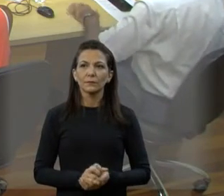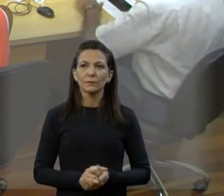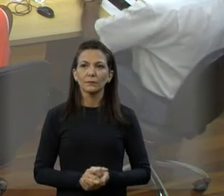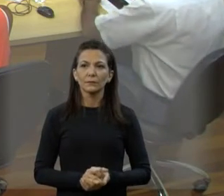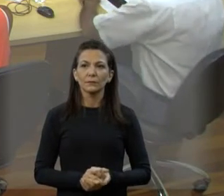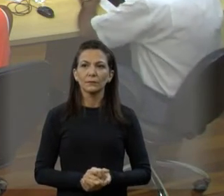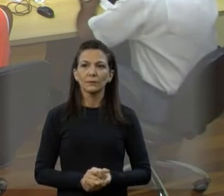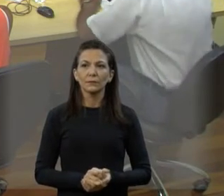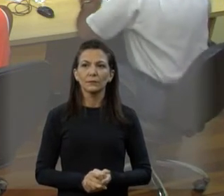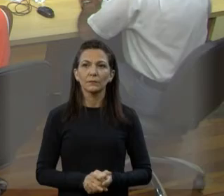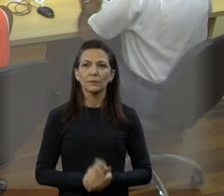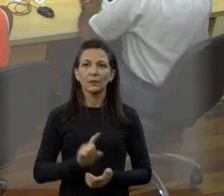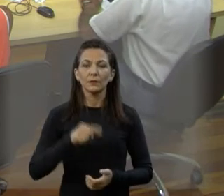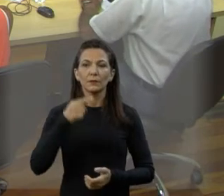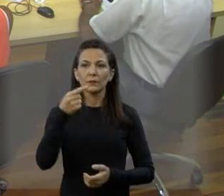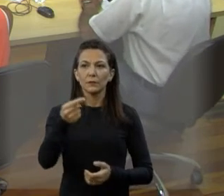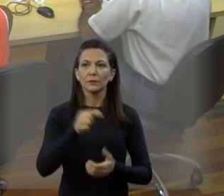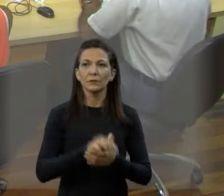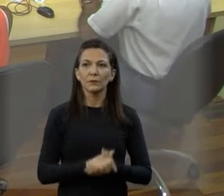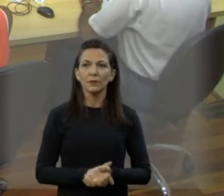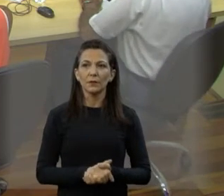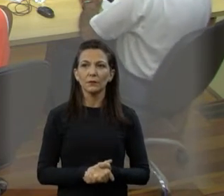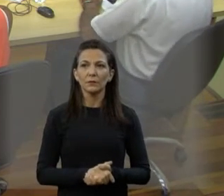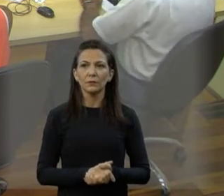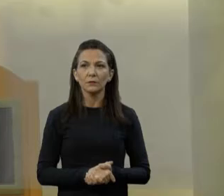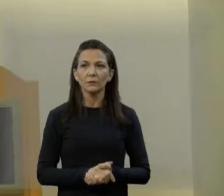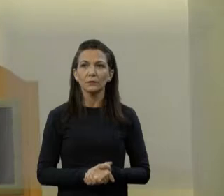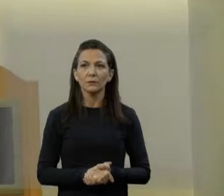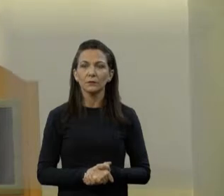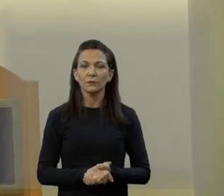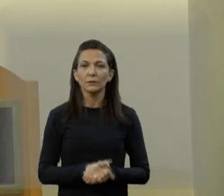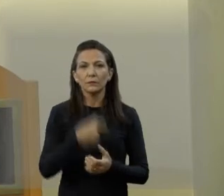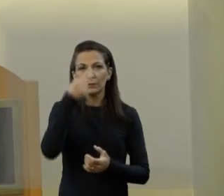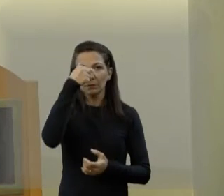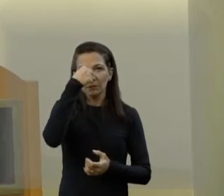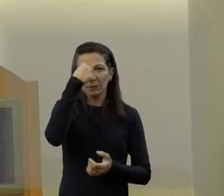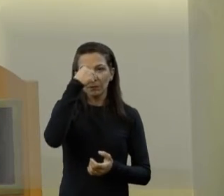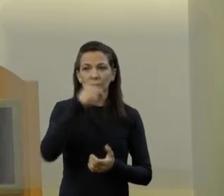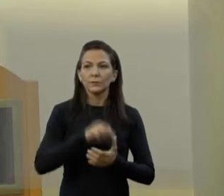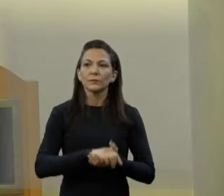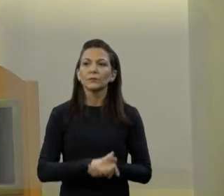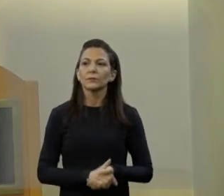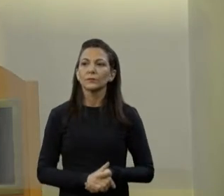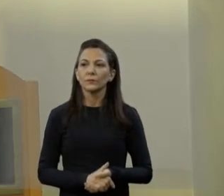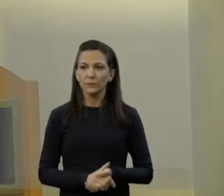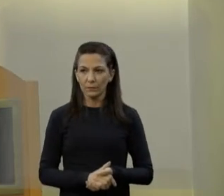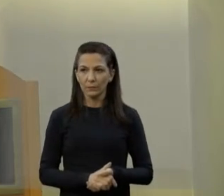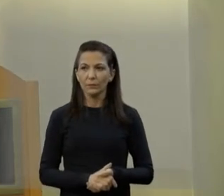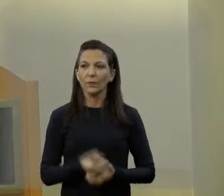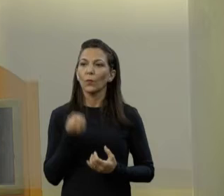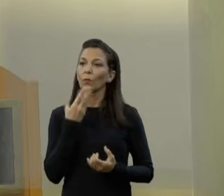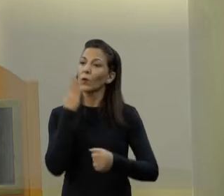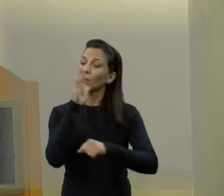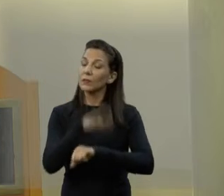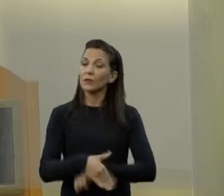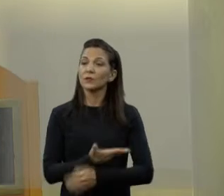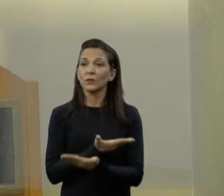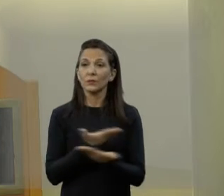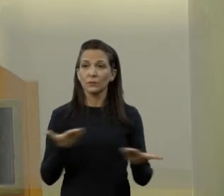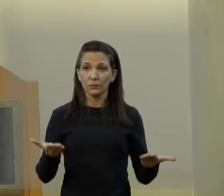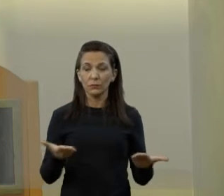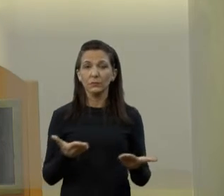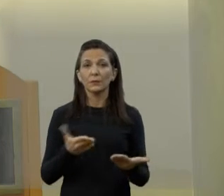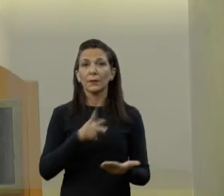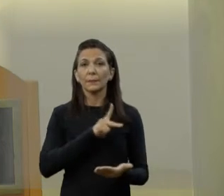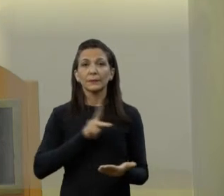E se prepara para fala vereador Dr Marcos Garrido a Tá bom boa tarde a todos boa